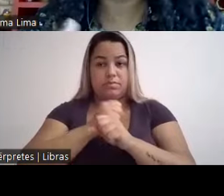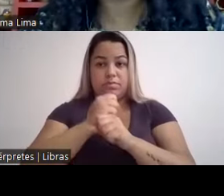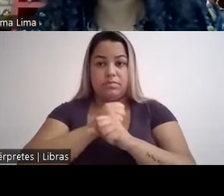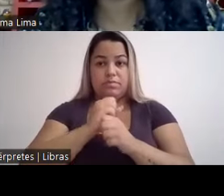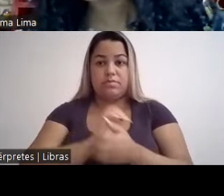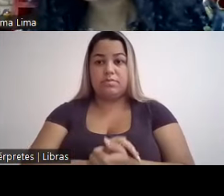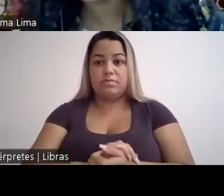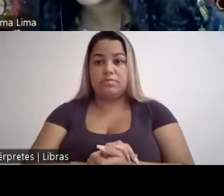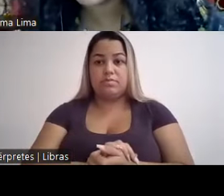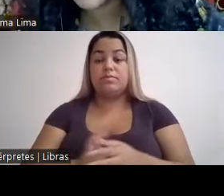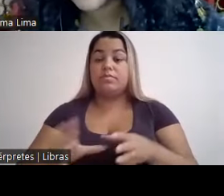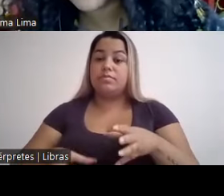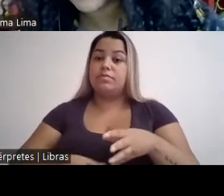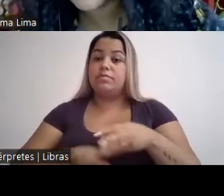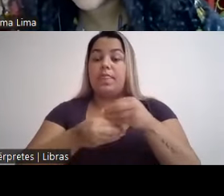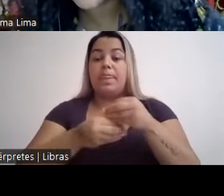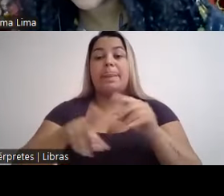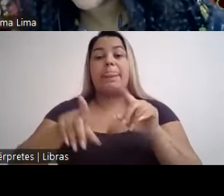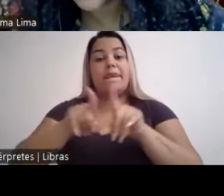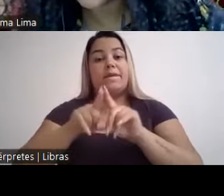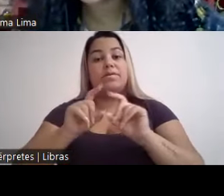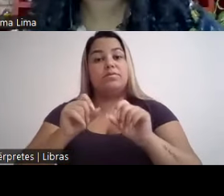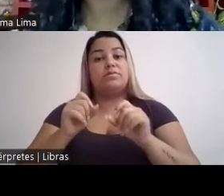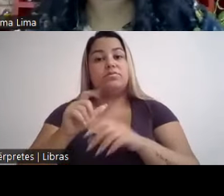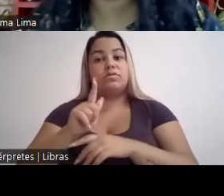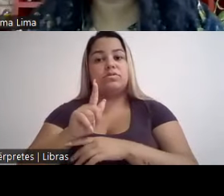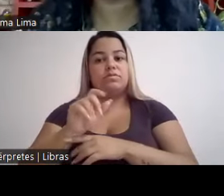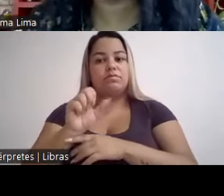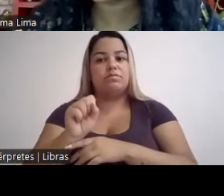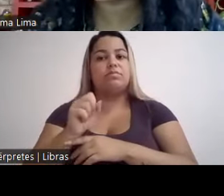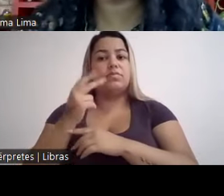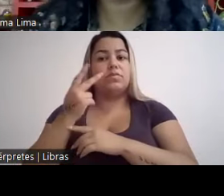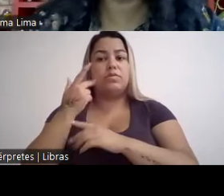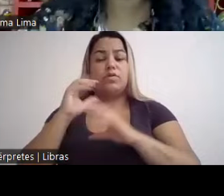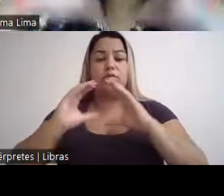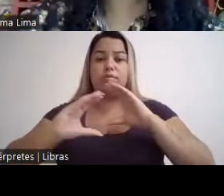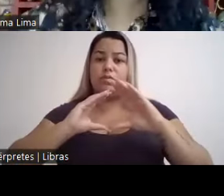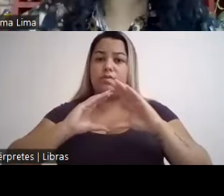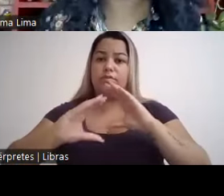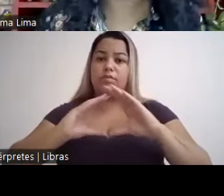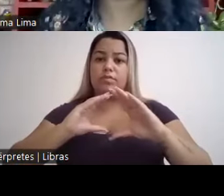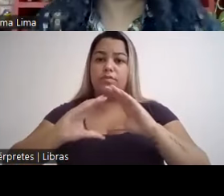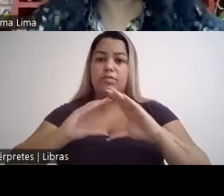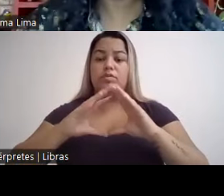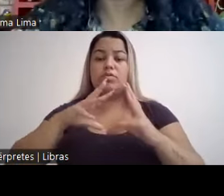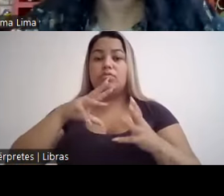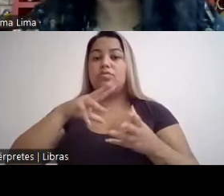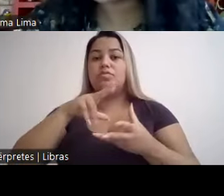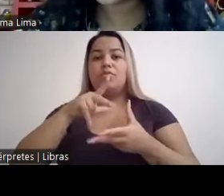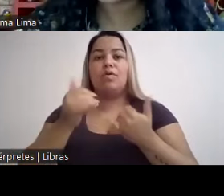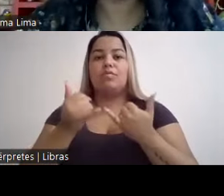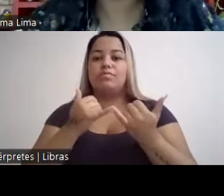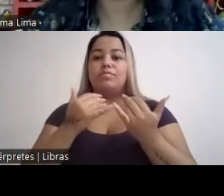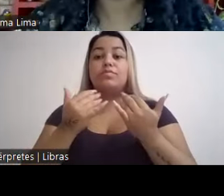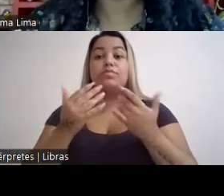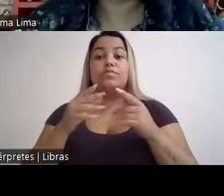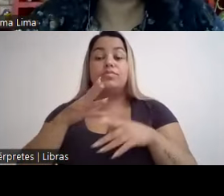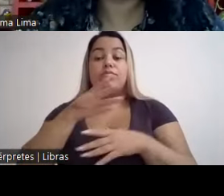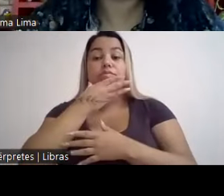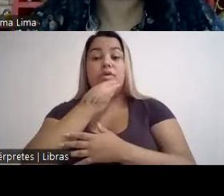na implementação de empreendimentos de gás natural, ou seja, eu era uma comunicadora no meio de um universo muito masculino, né,